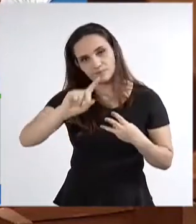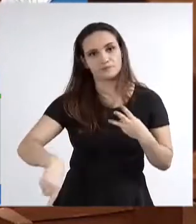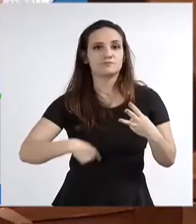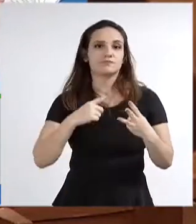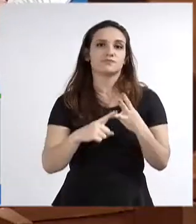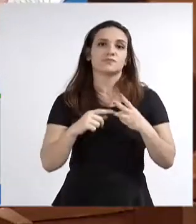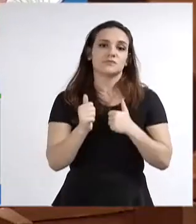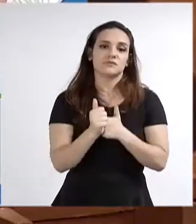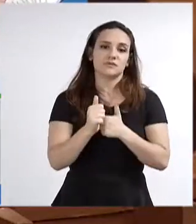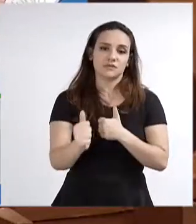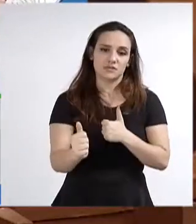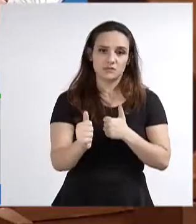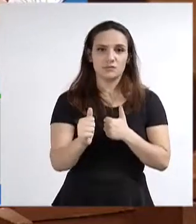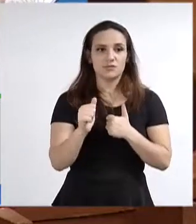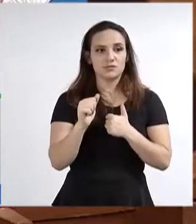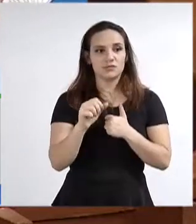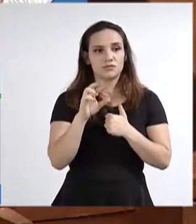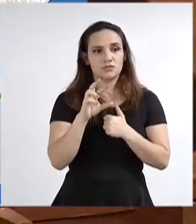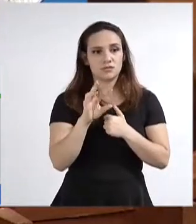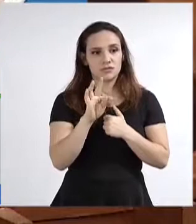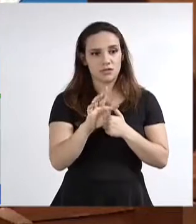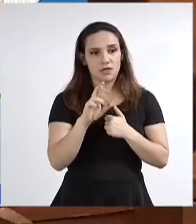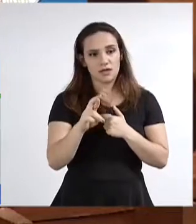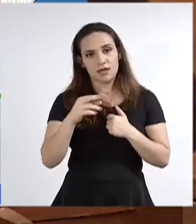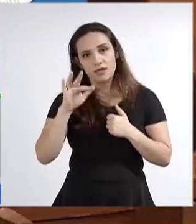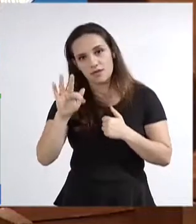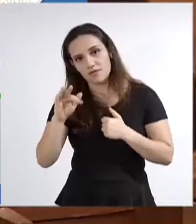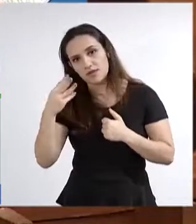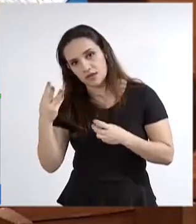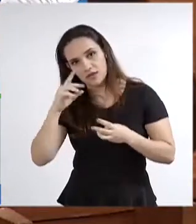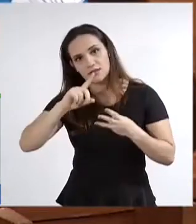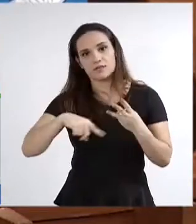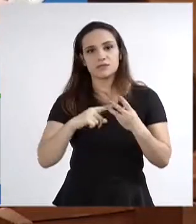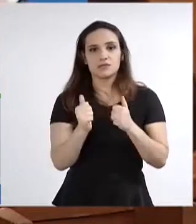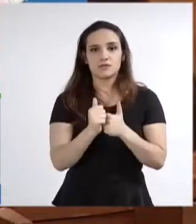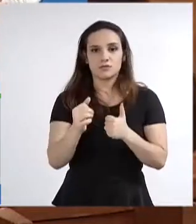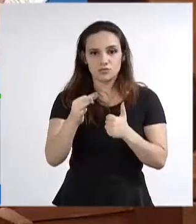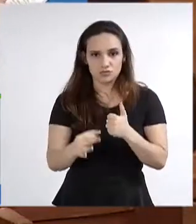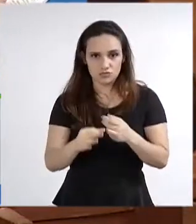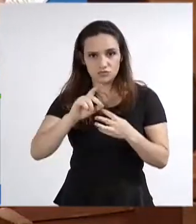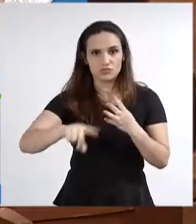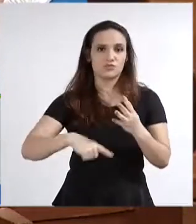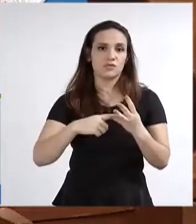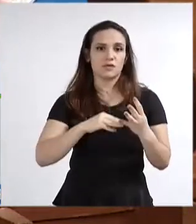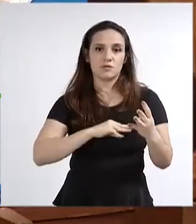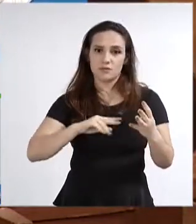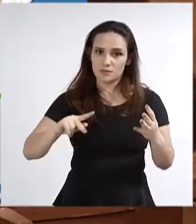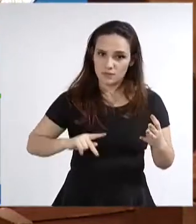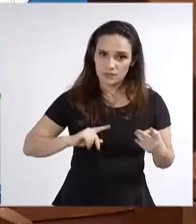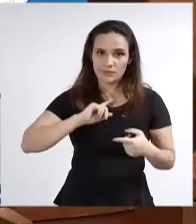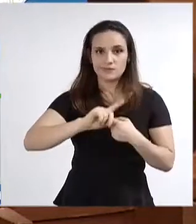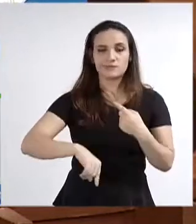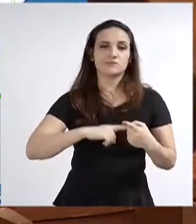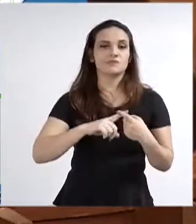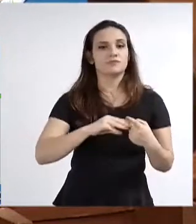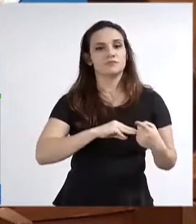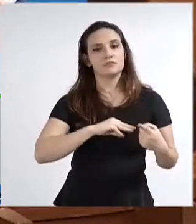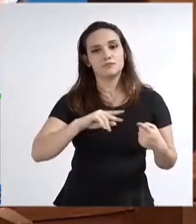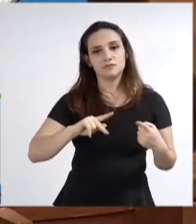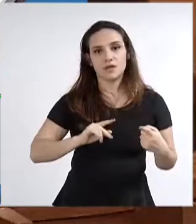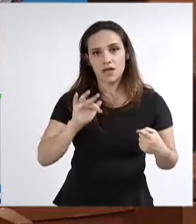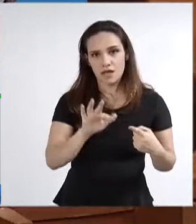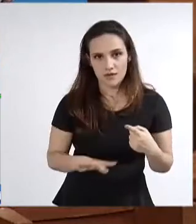Tribunal Regional Federal, TRF3, TJMS, Ministério Público Estadual, Ministério Público